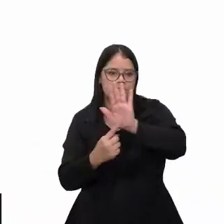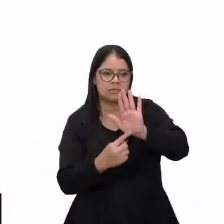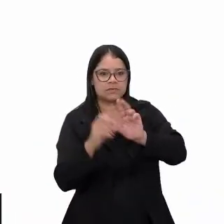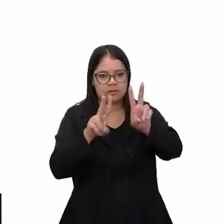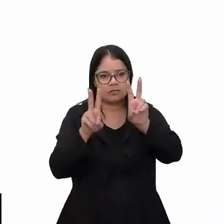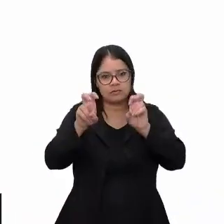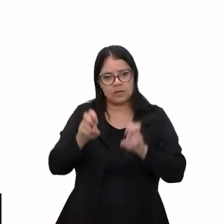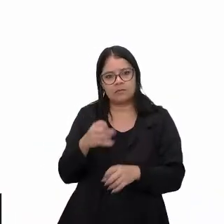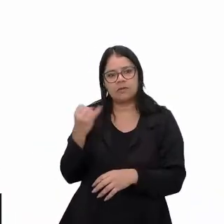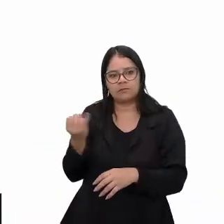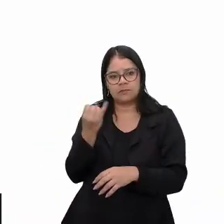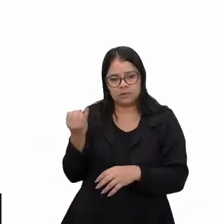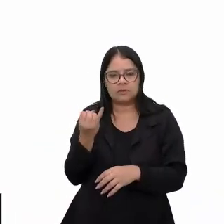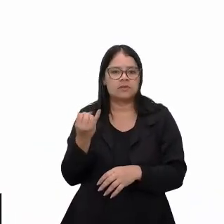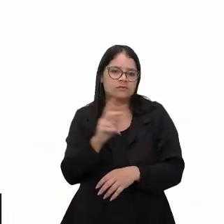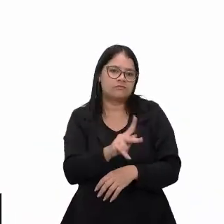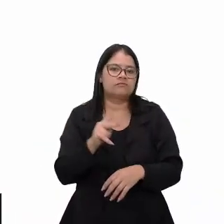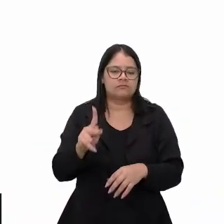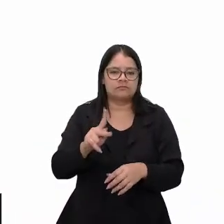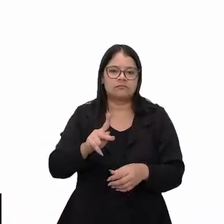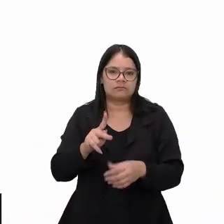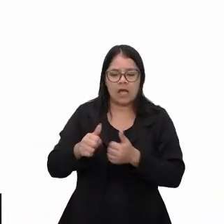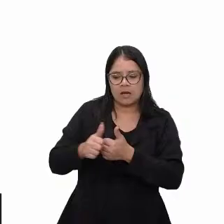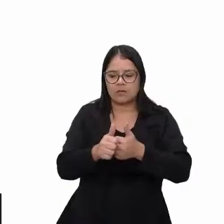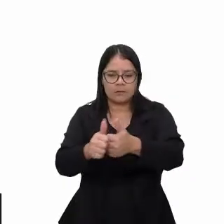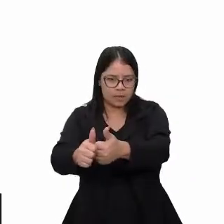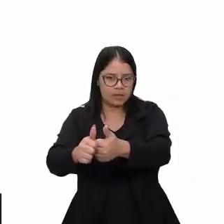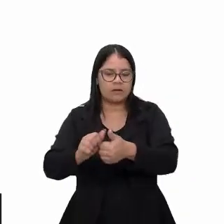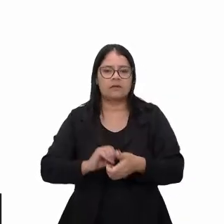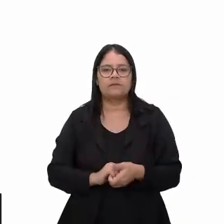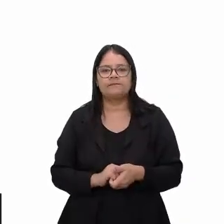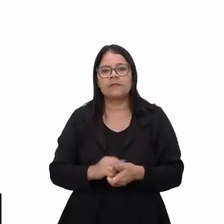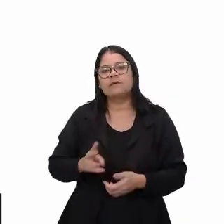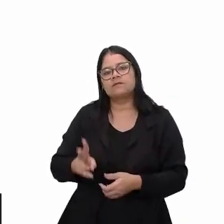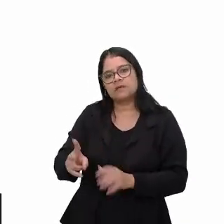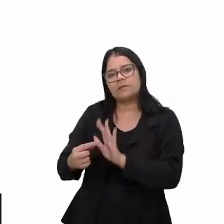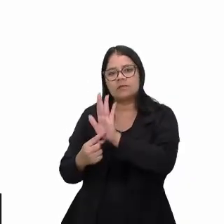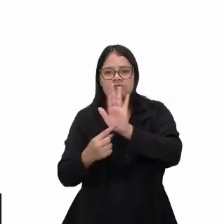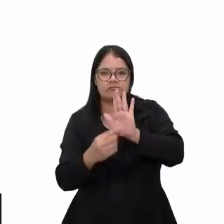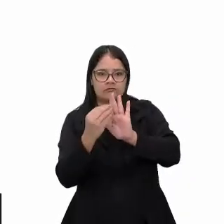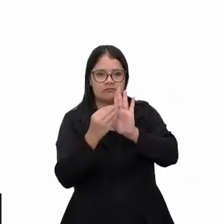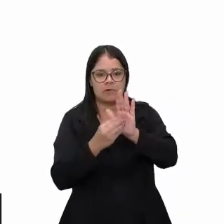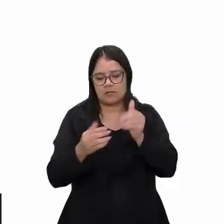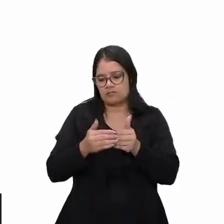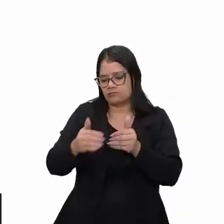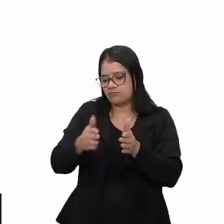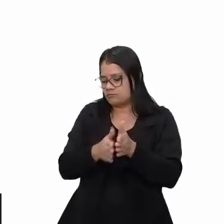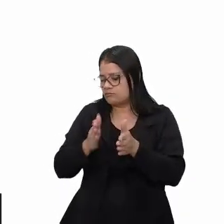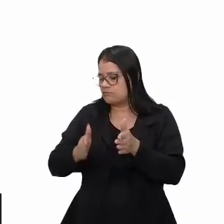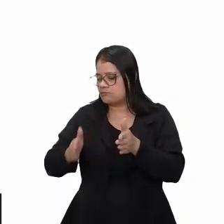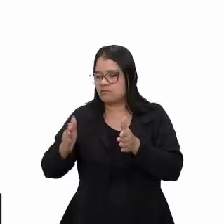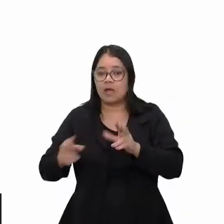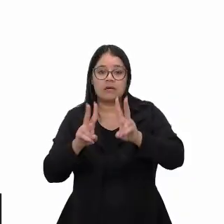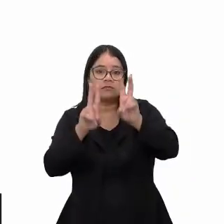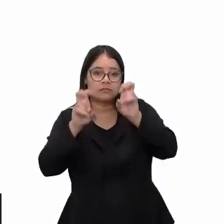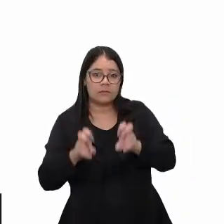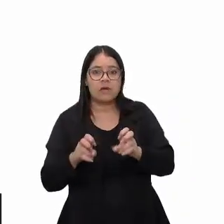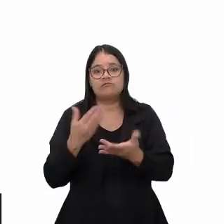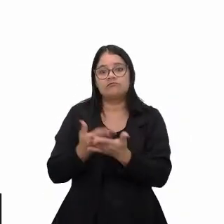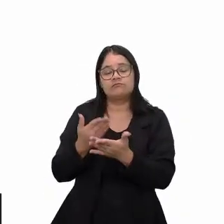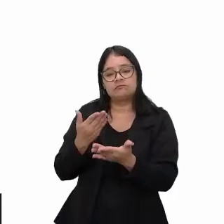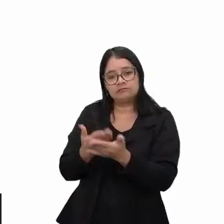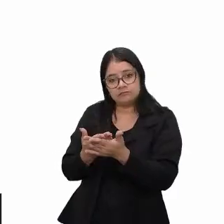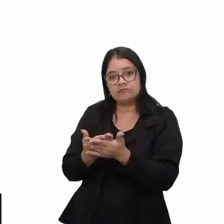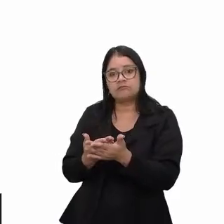tema, que é importante que o professor acompanhe. Então, a gente sempre traz esses escopos com essas temáticas de